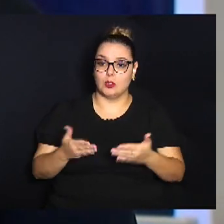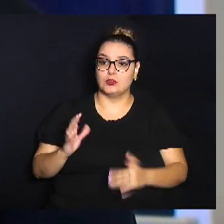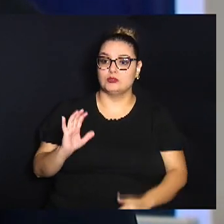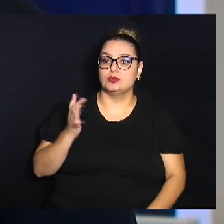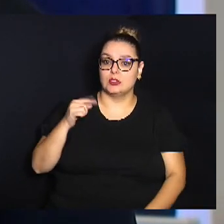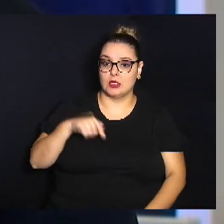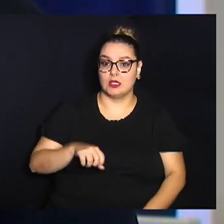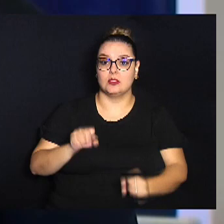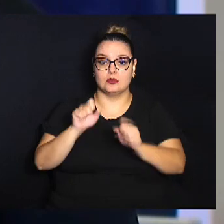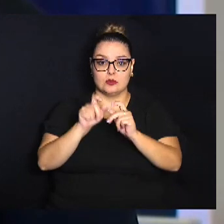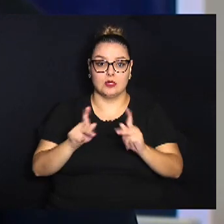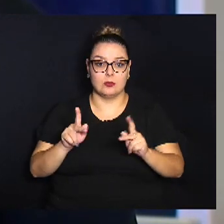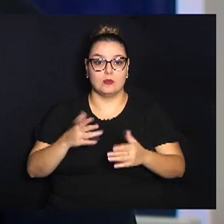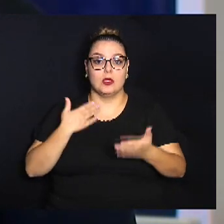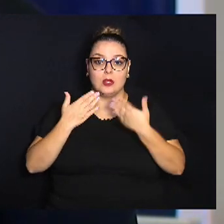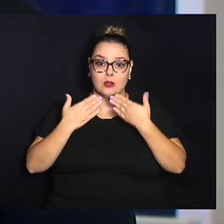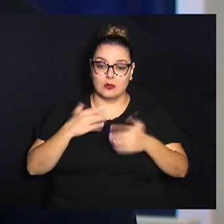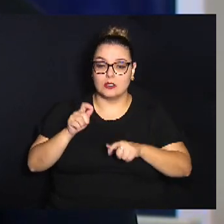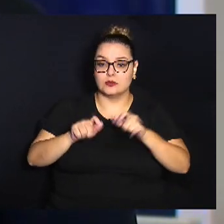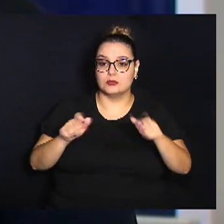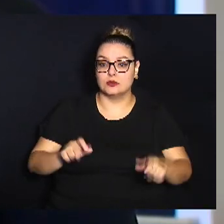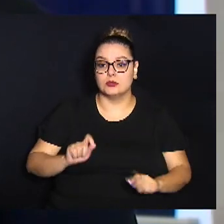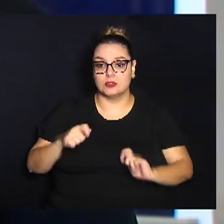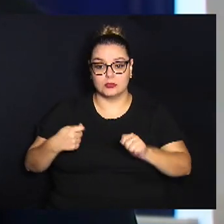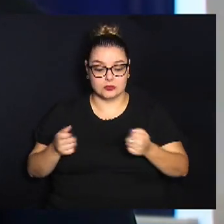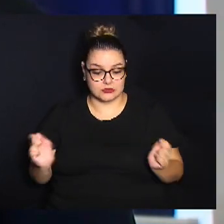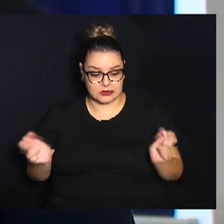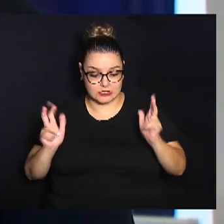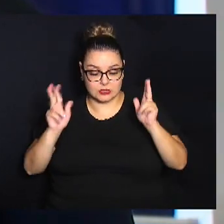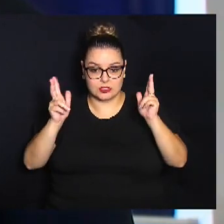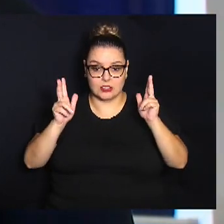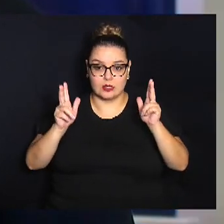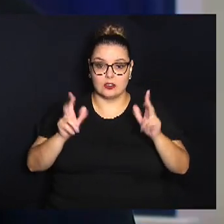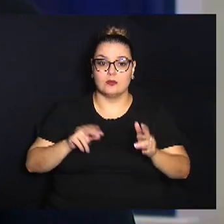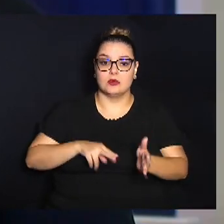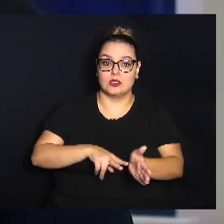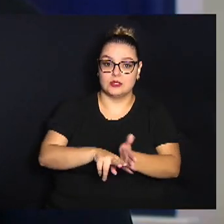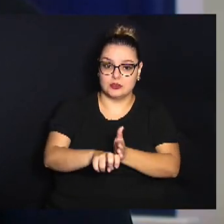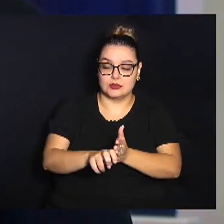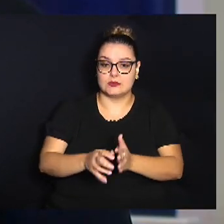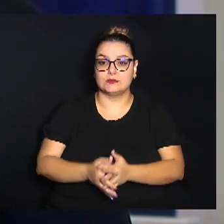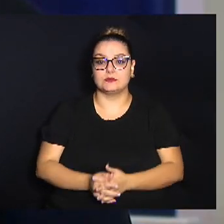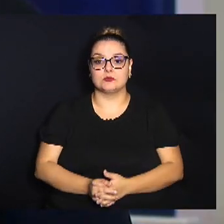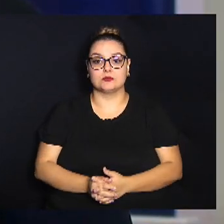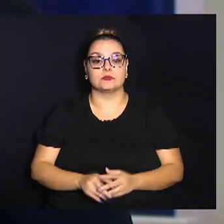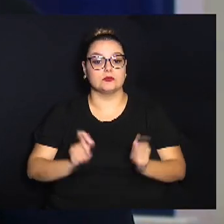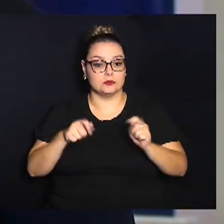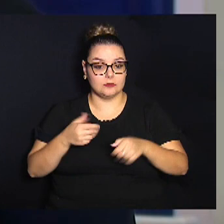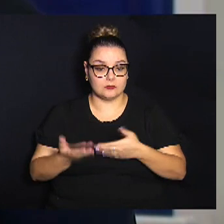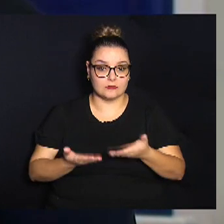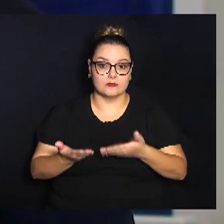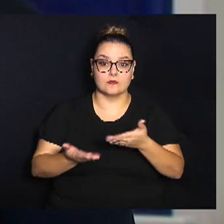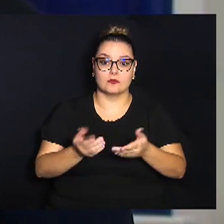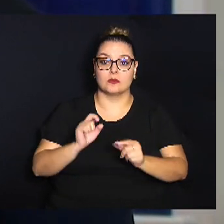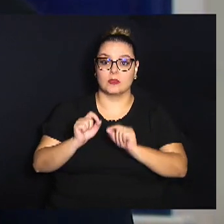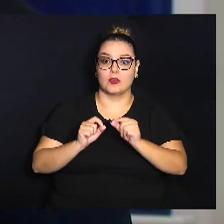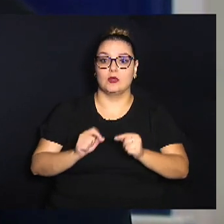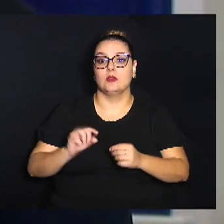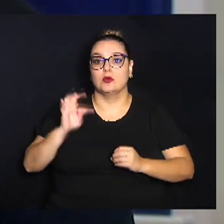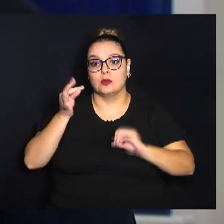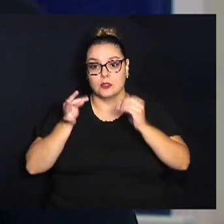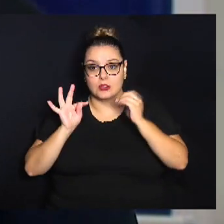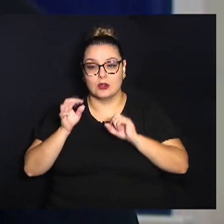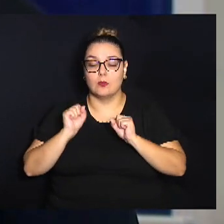aqui no shopping é para a gente conversar com as pessoas, os sinais de alerta, né, para diagnóstico e os possíveis tratamentos, né, e o que o terapeuta ocupacional